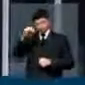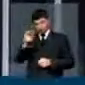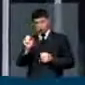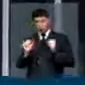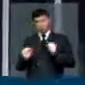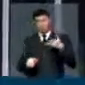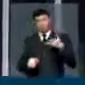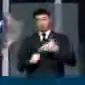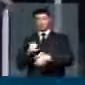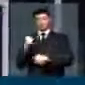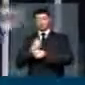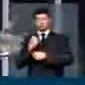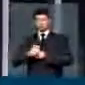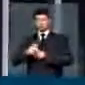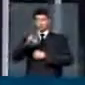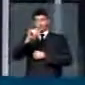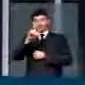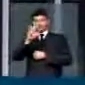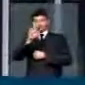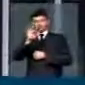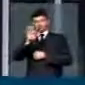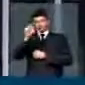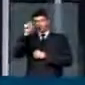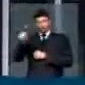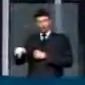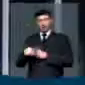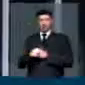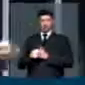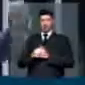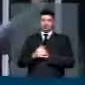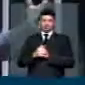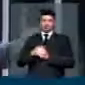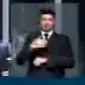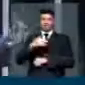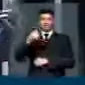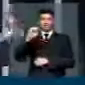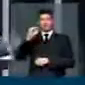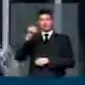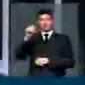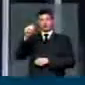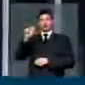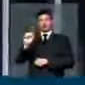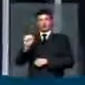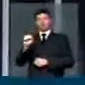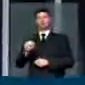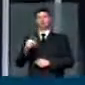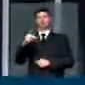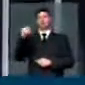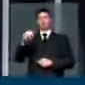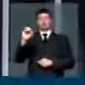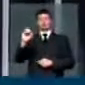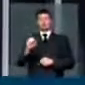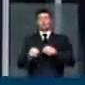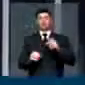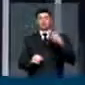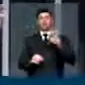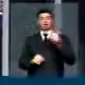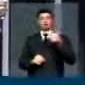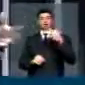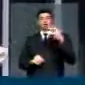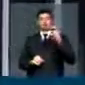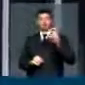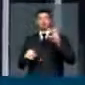possa construir um viaduto ali na Avenida Guajajaras e Franceses, no quilômetro zero, na BR-135,